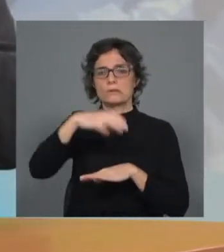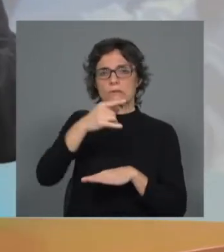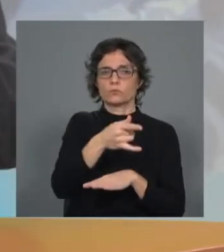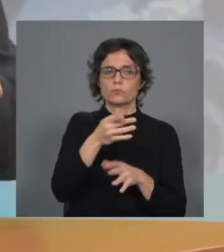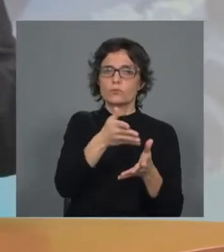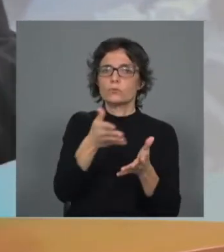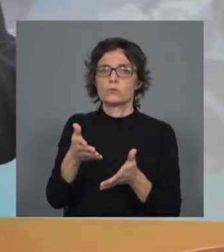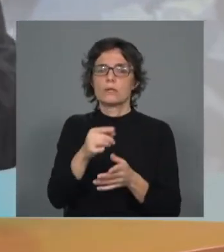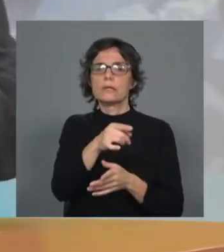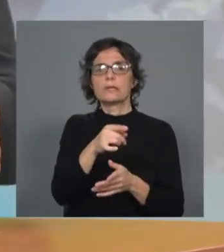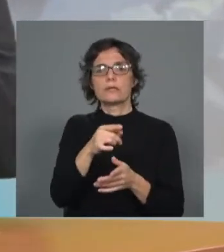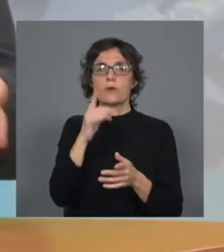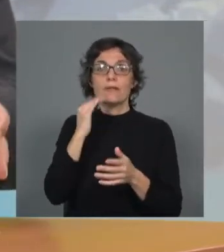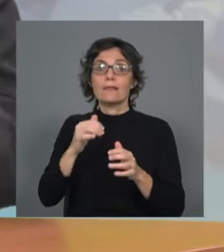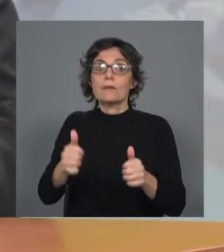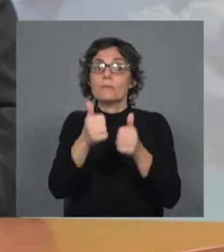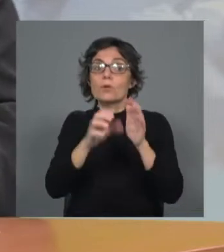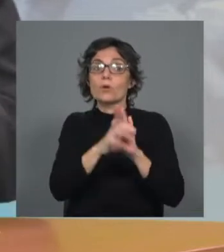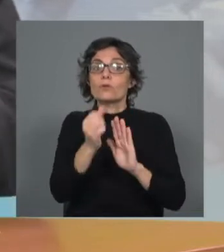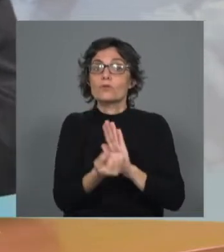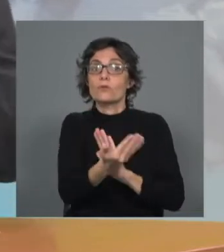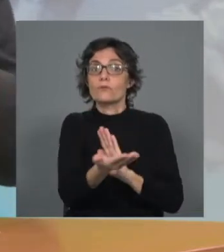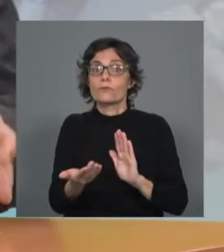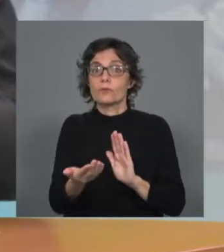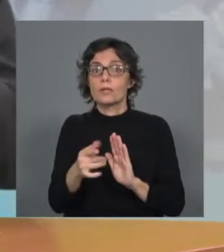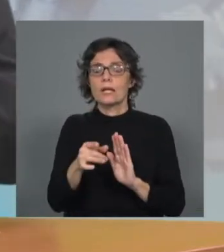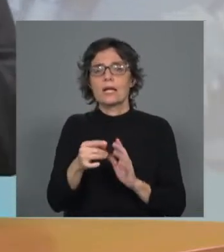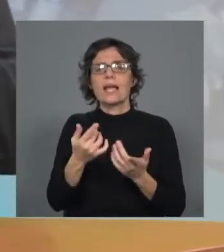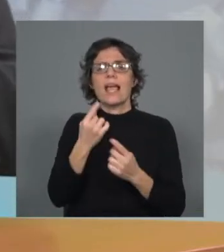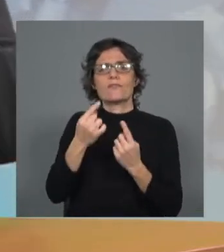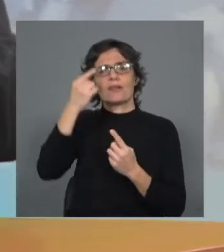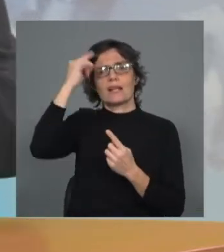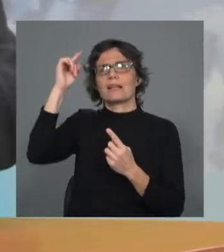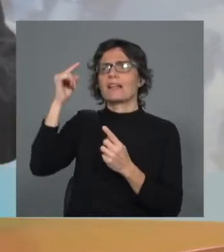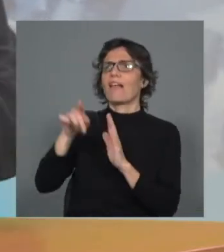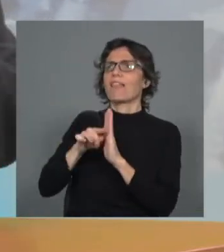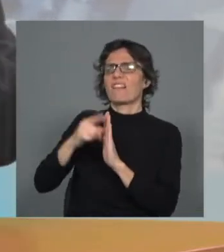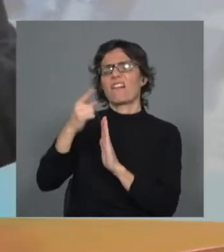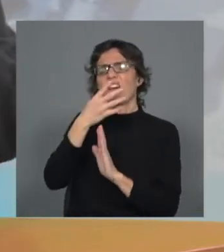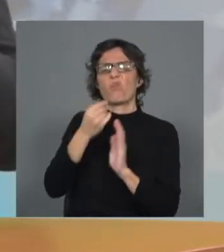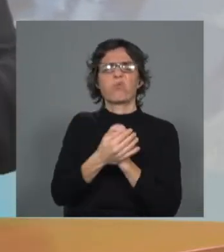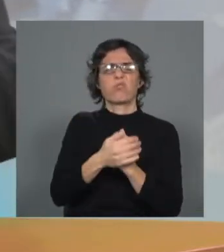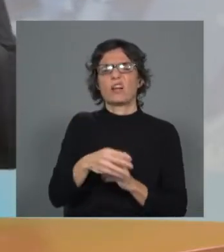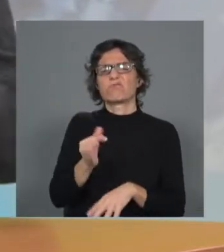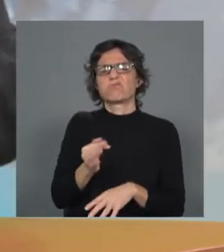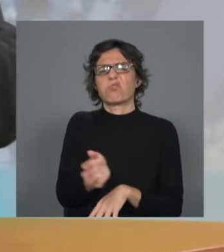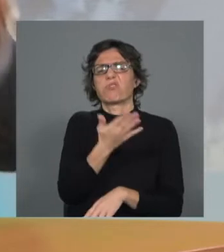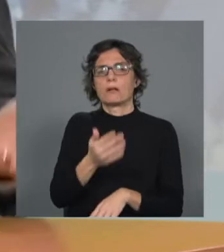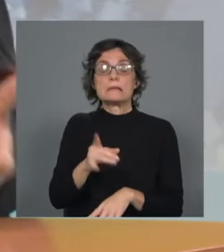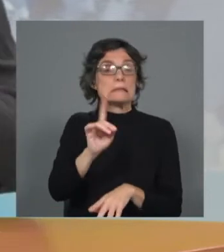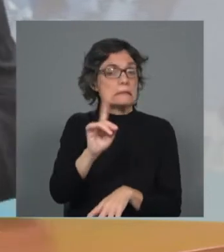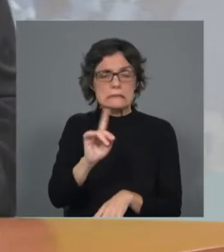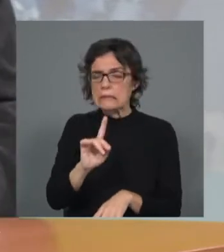também contrariar esta ideia de que são um peso e que são inúteis e, portanto, esta é uma lição que nós